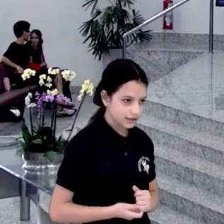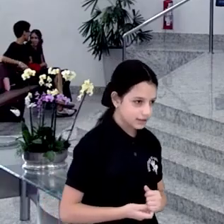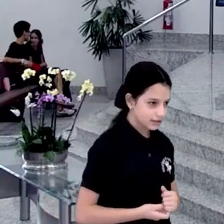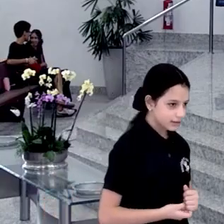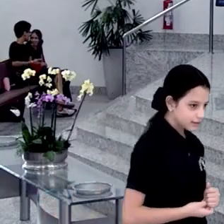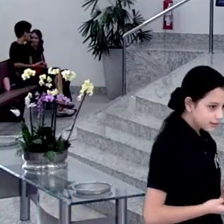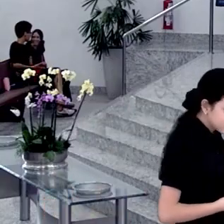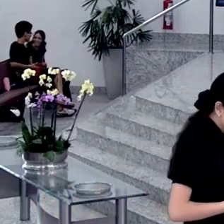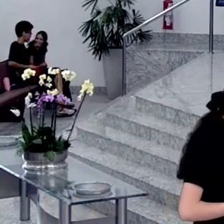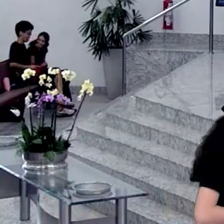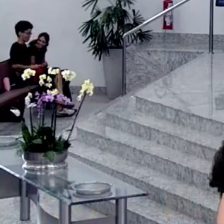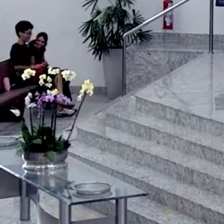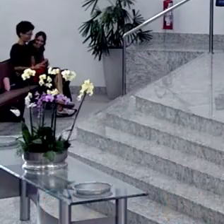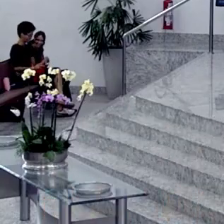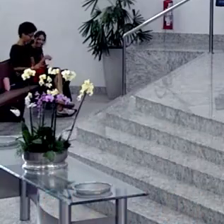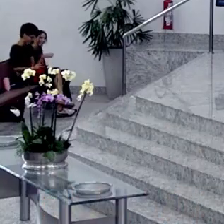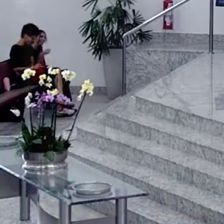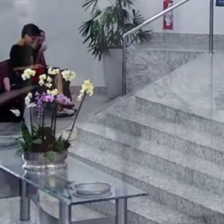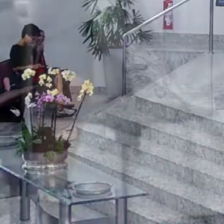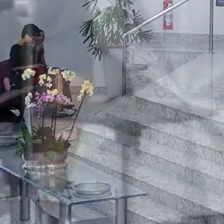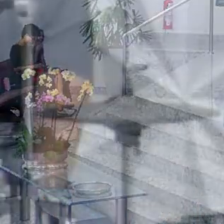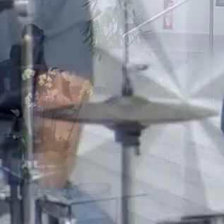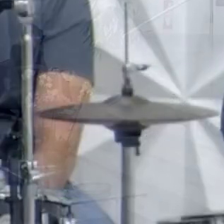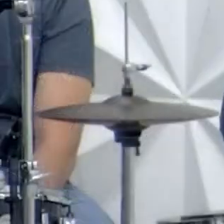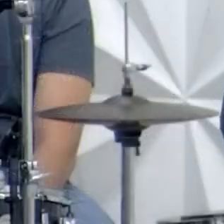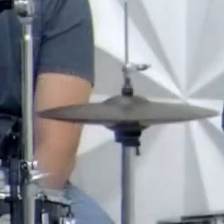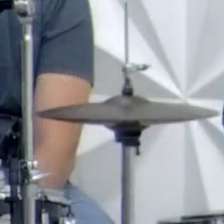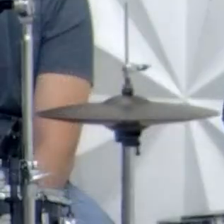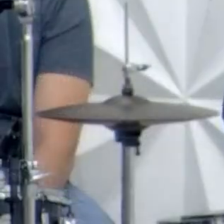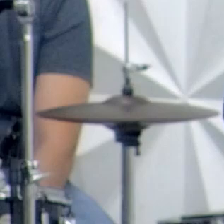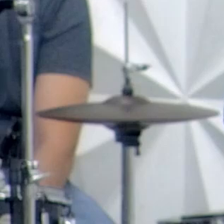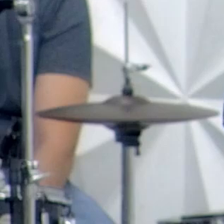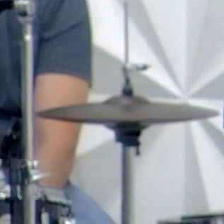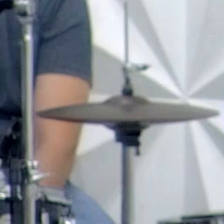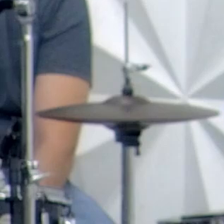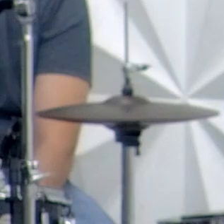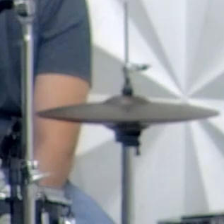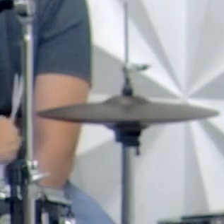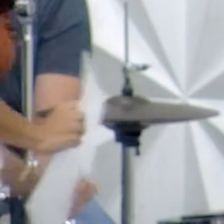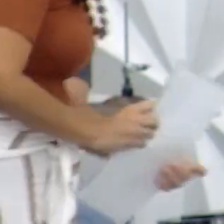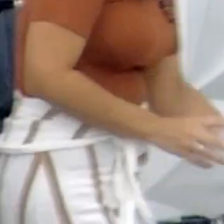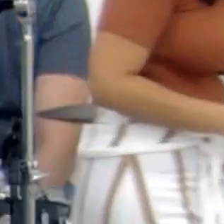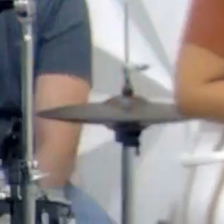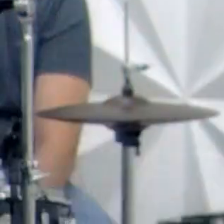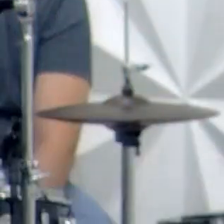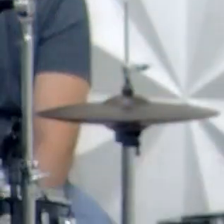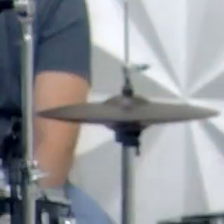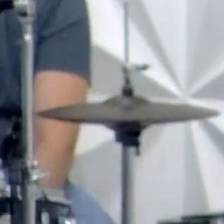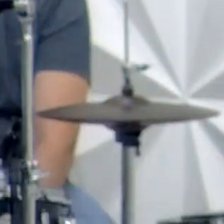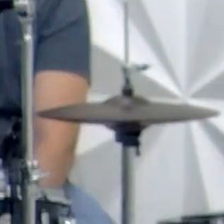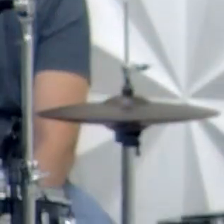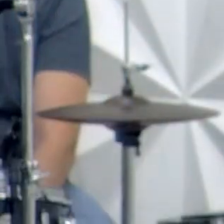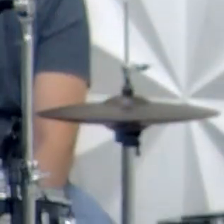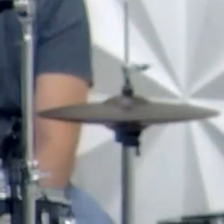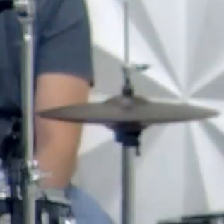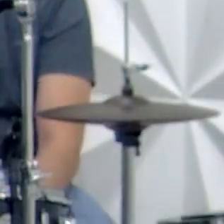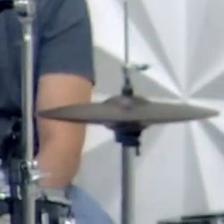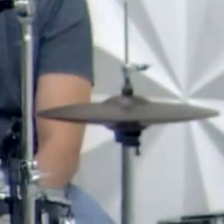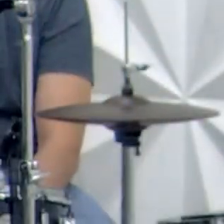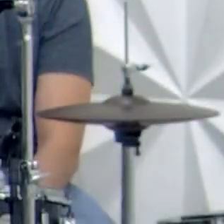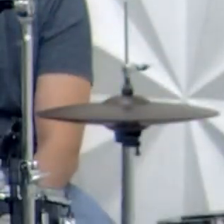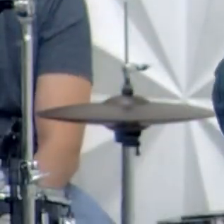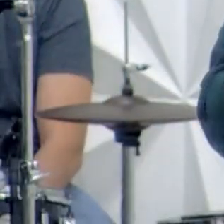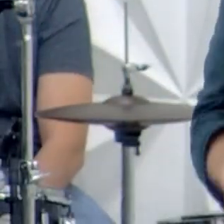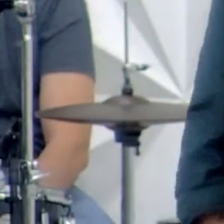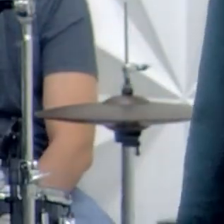Primeiro sermão de hoje, primeiro sermão do Glorificai. Como foi falado já aqui, o nosso tema é sobre família